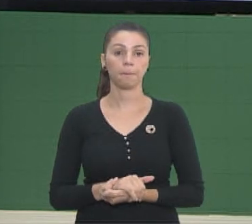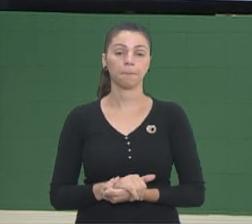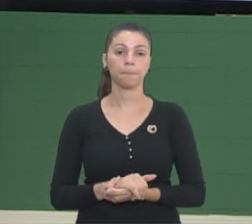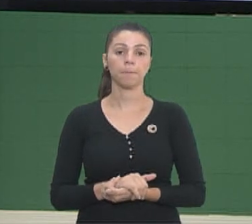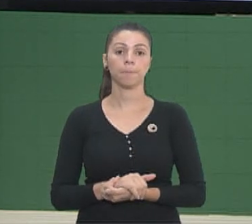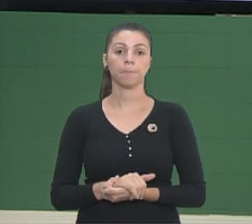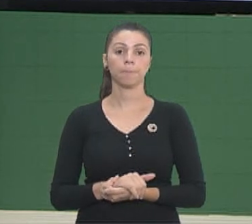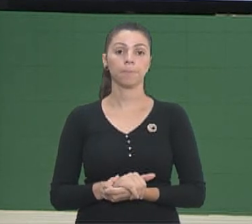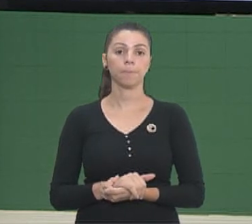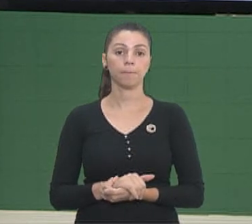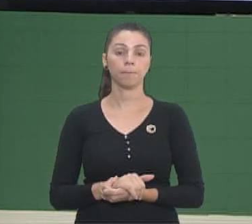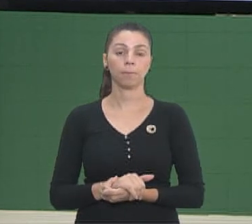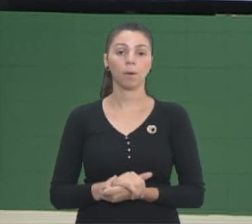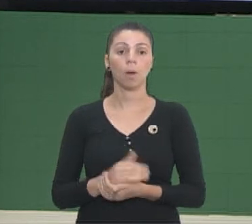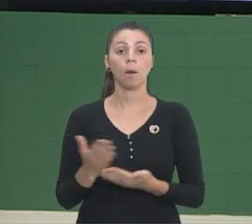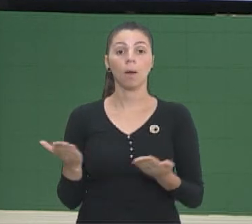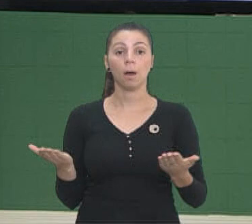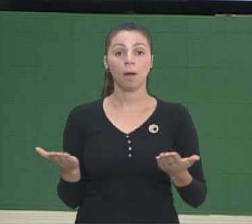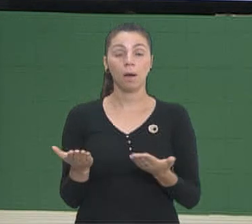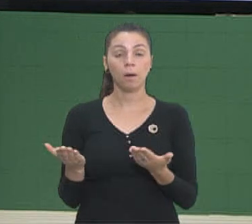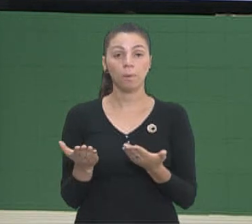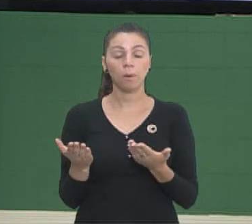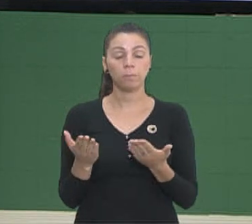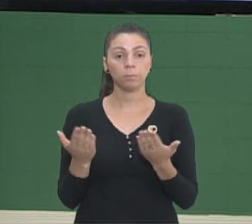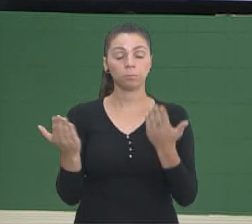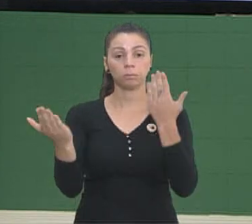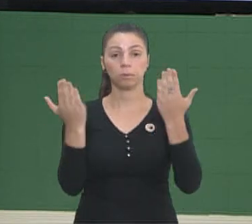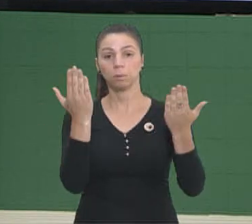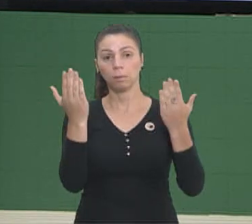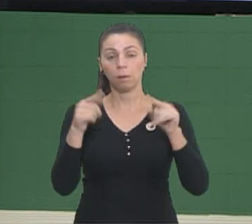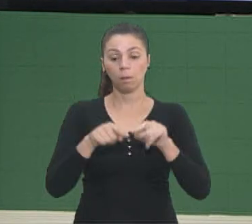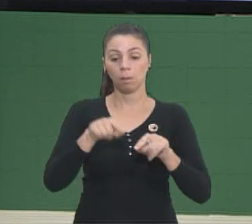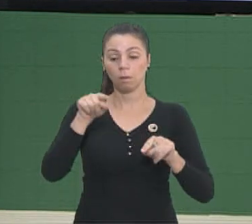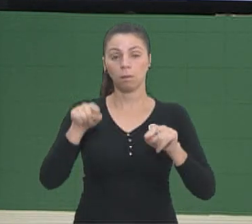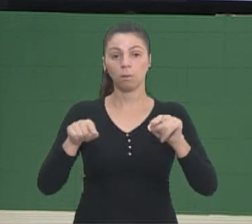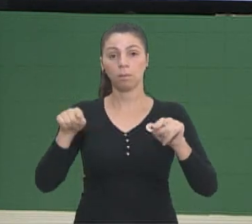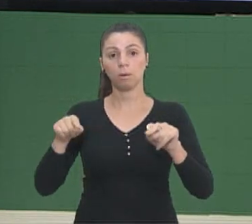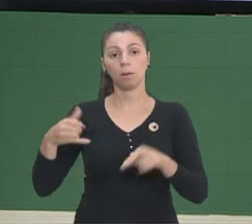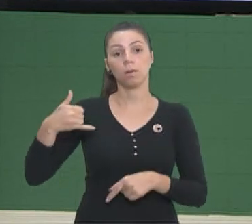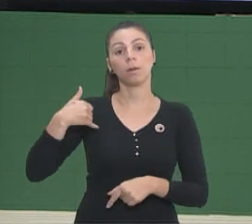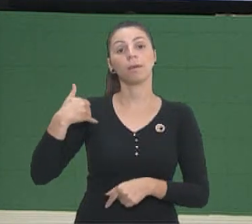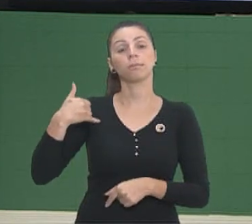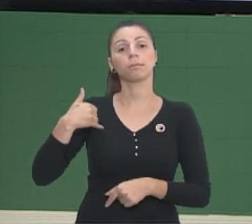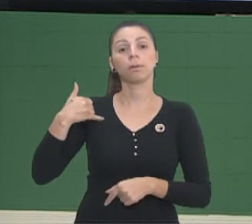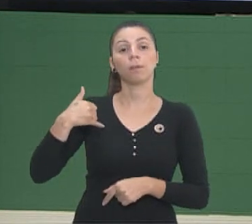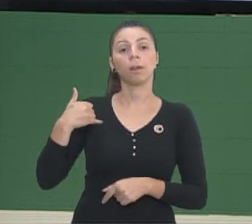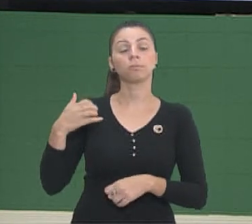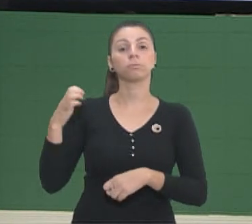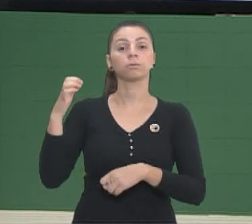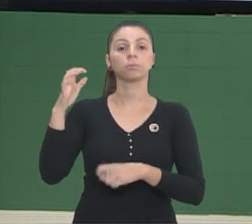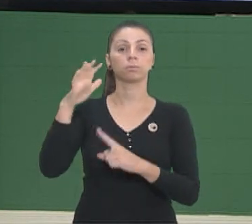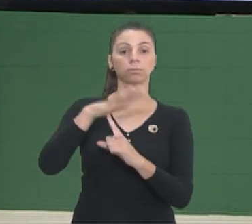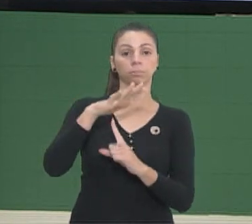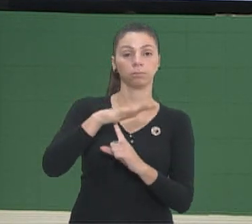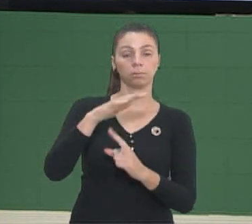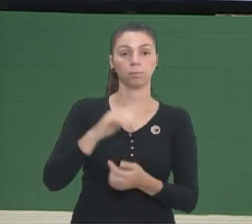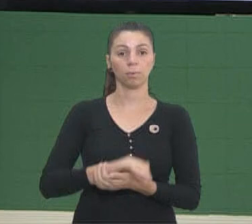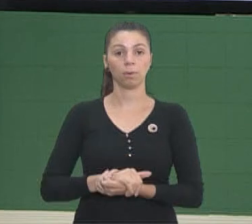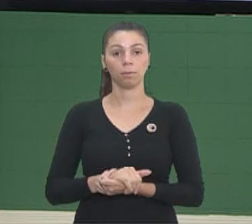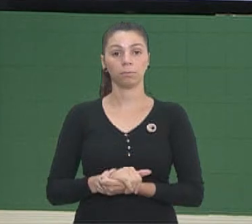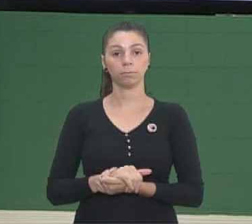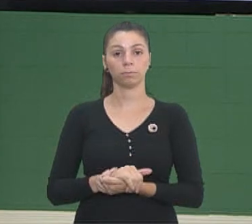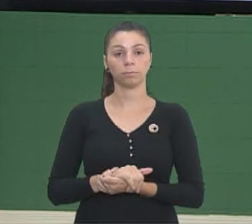Vamos fazer a análise da pirâmide etária do Paraná. A taxa de natalidade